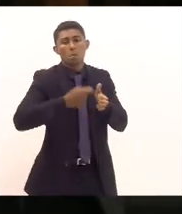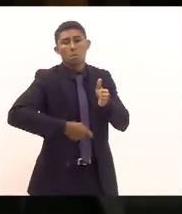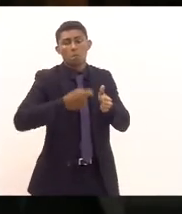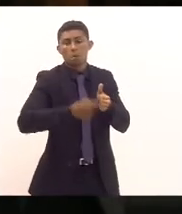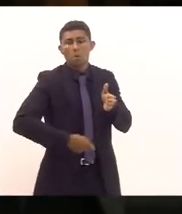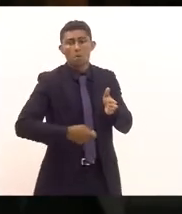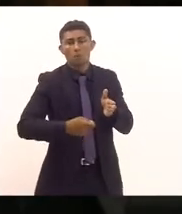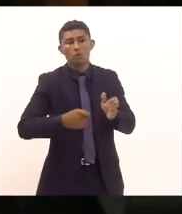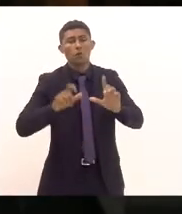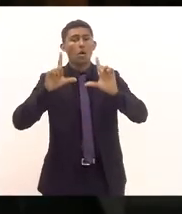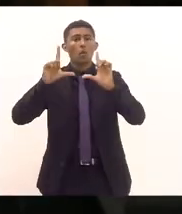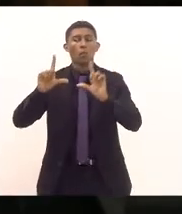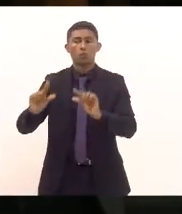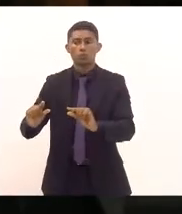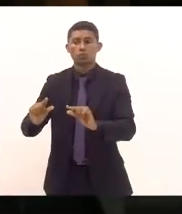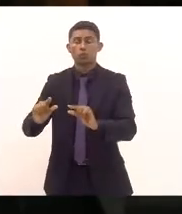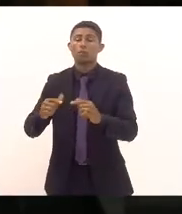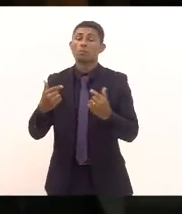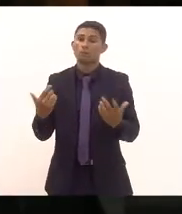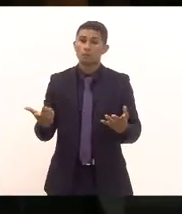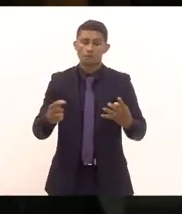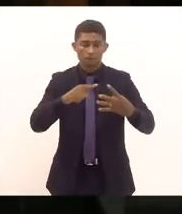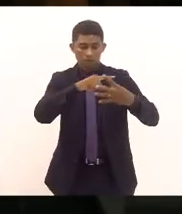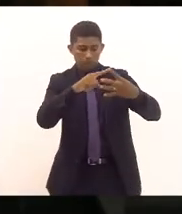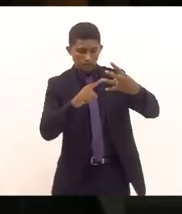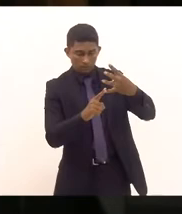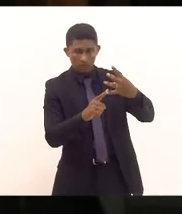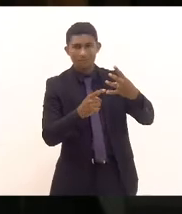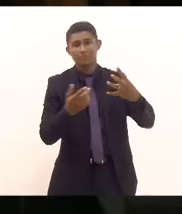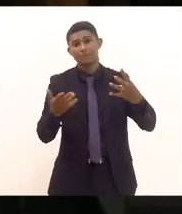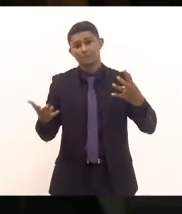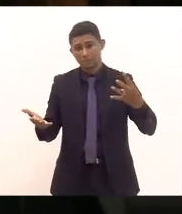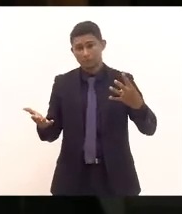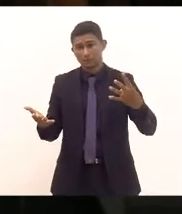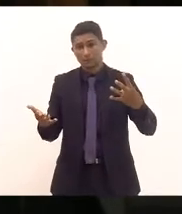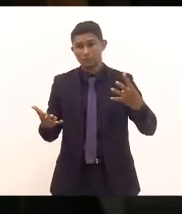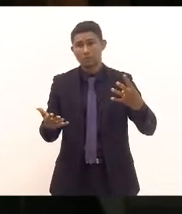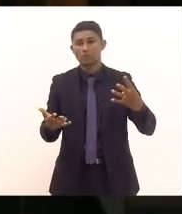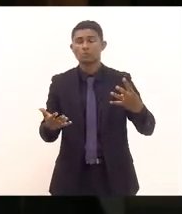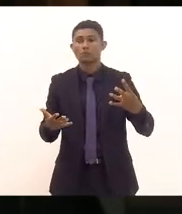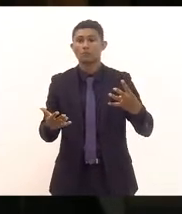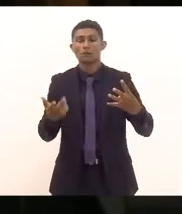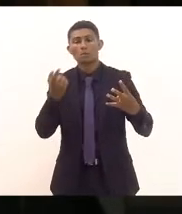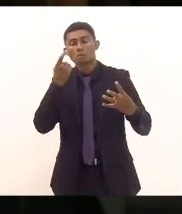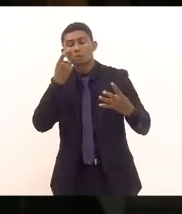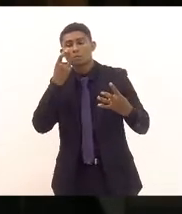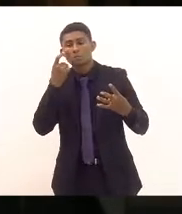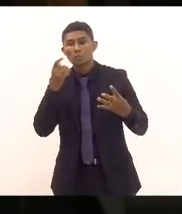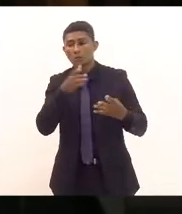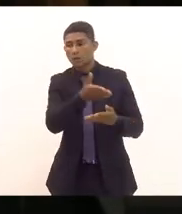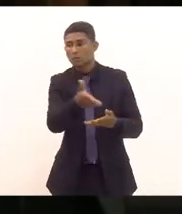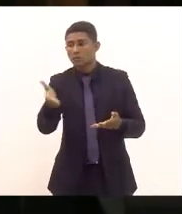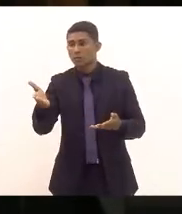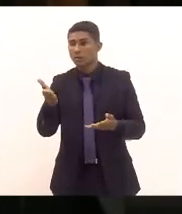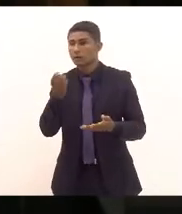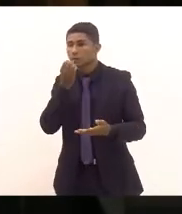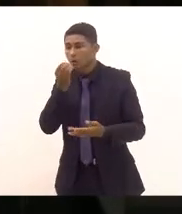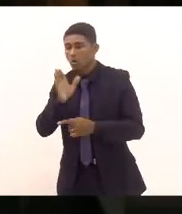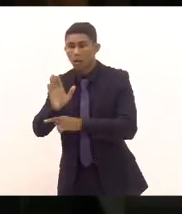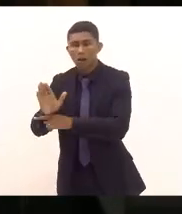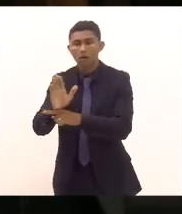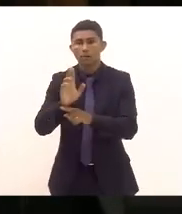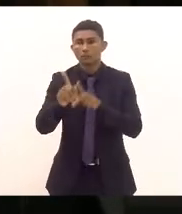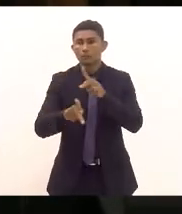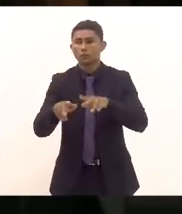em relação aos bens referidos no caput como forma de beneficiar os consumidores em geral